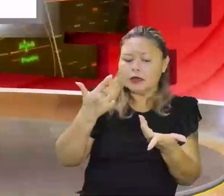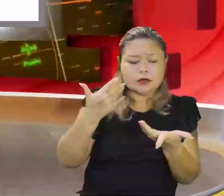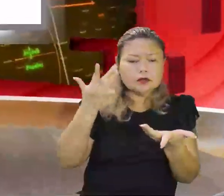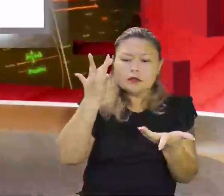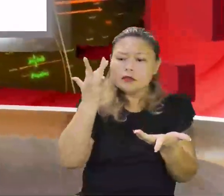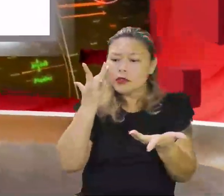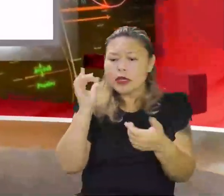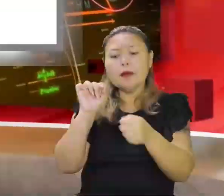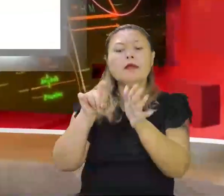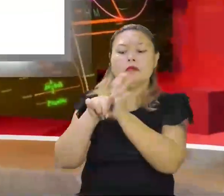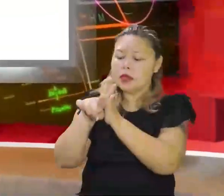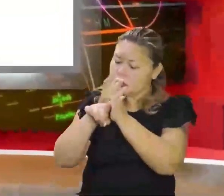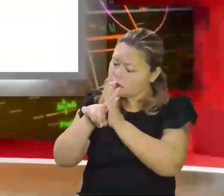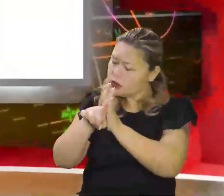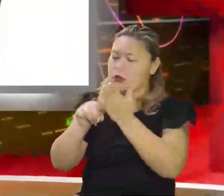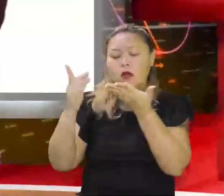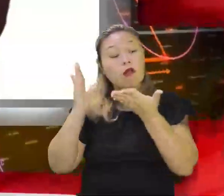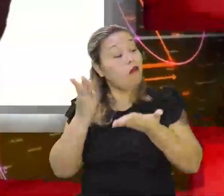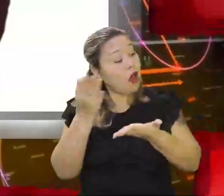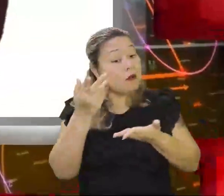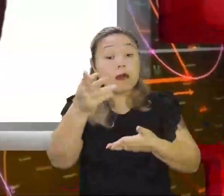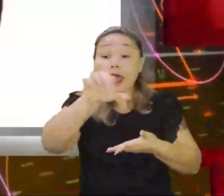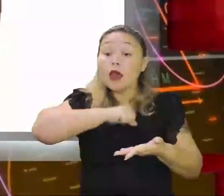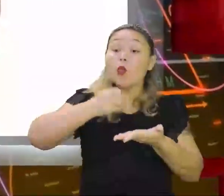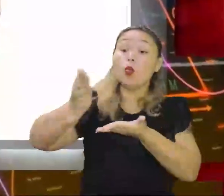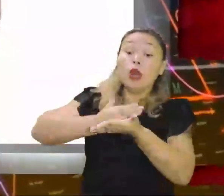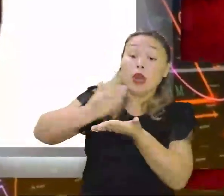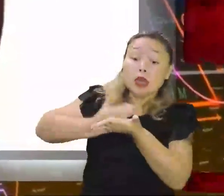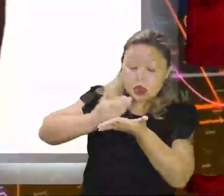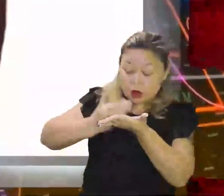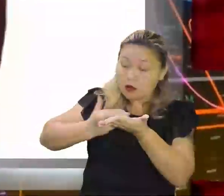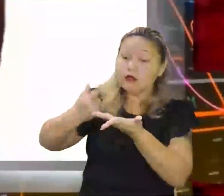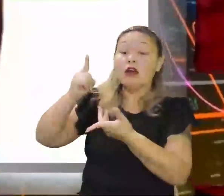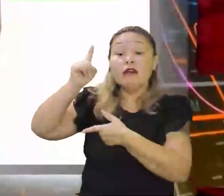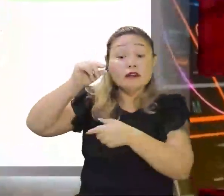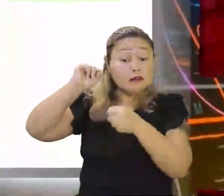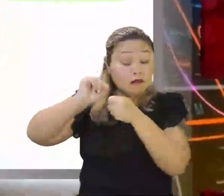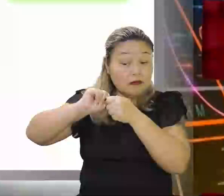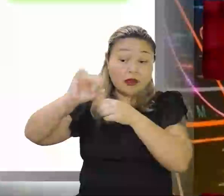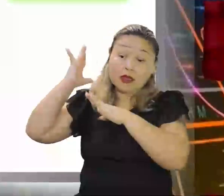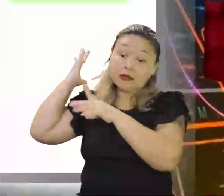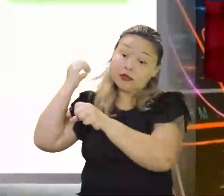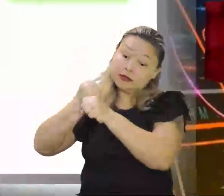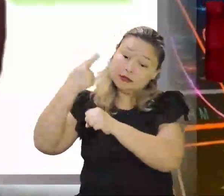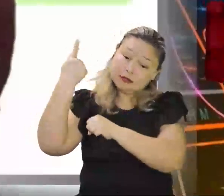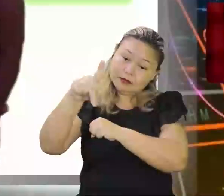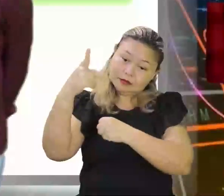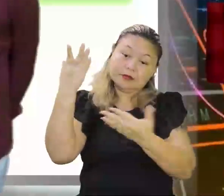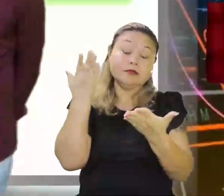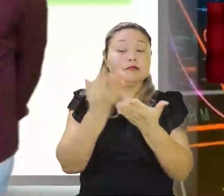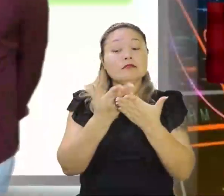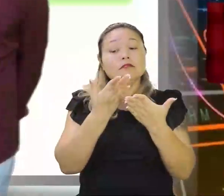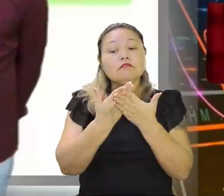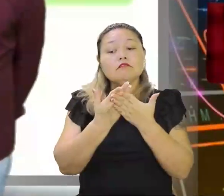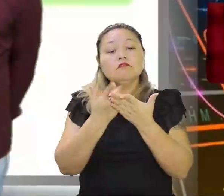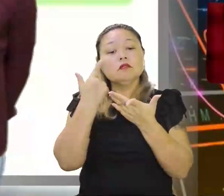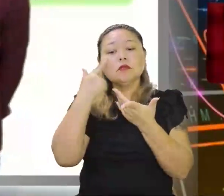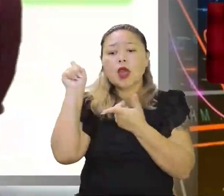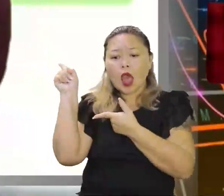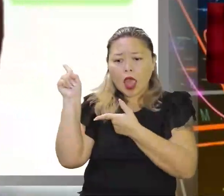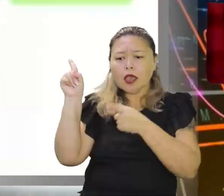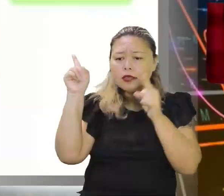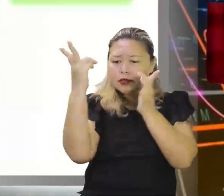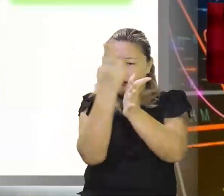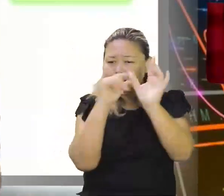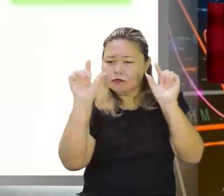pesquisa, né? Vai no livro, né? Faz a revisão da sua aula. E, claro, esses mapas vão sempre te ajudar,